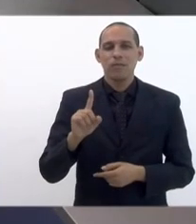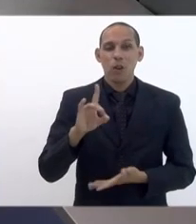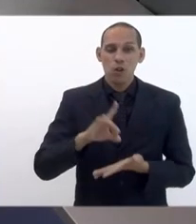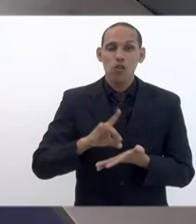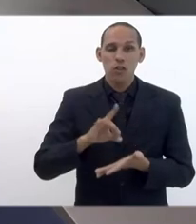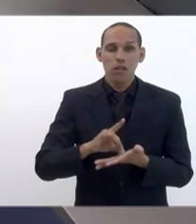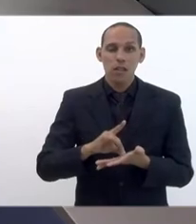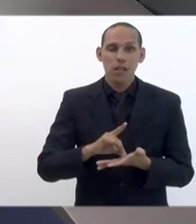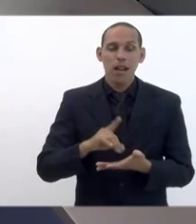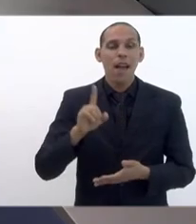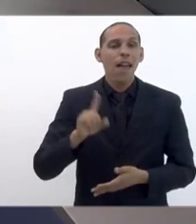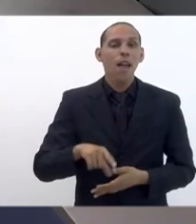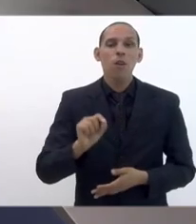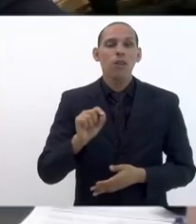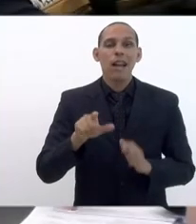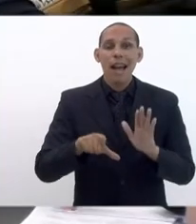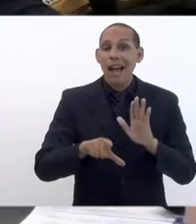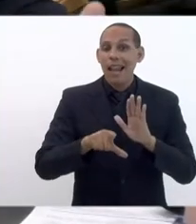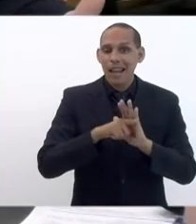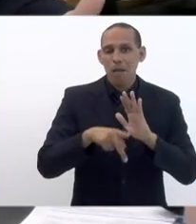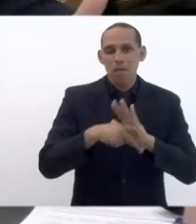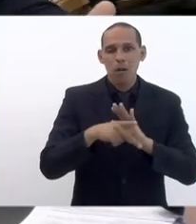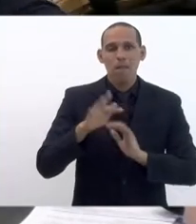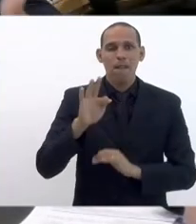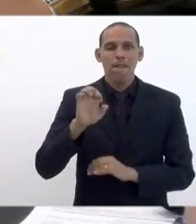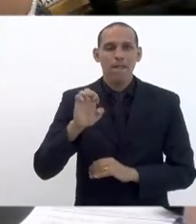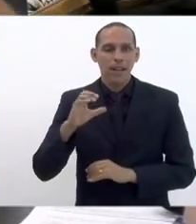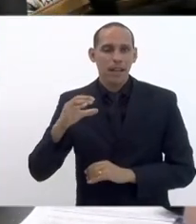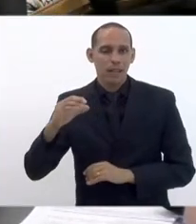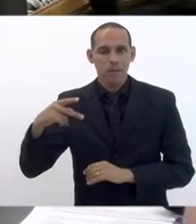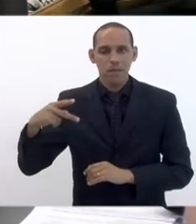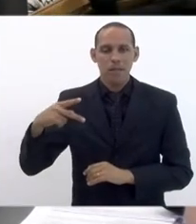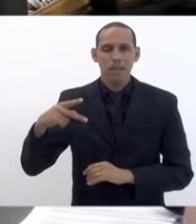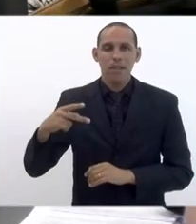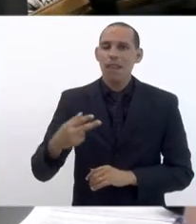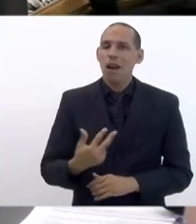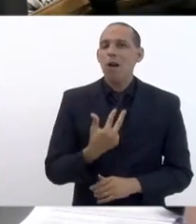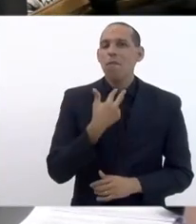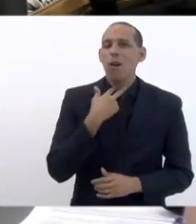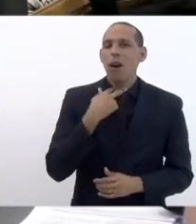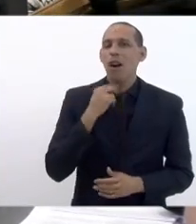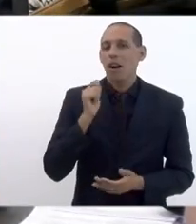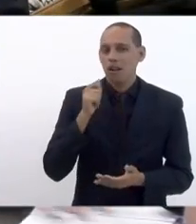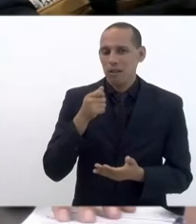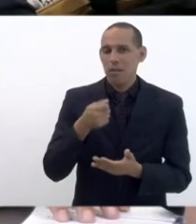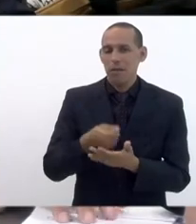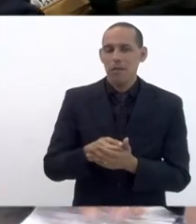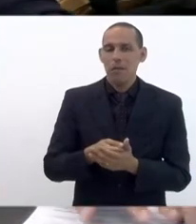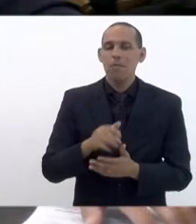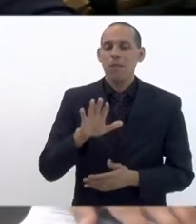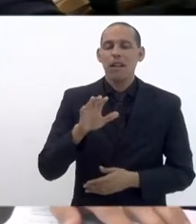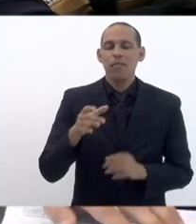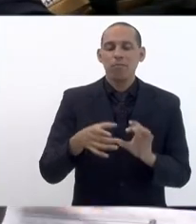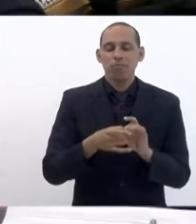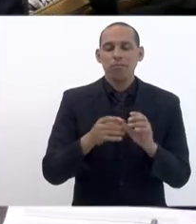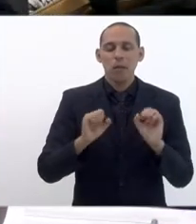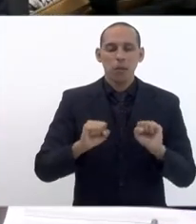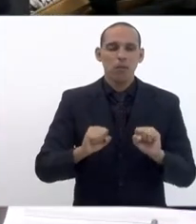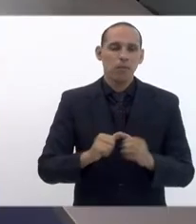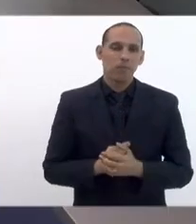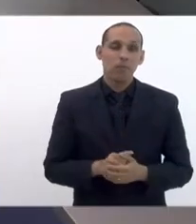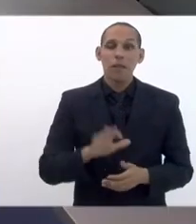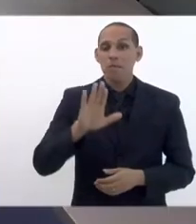original meu que é que na lei original do FECP não admite a possibilidade de pagamento. Essa está perfeita. Mas a vinculação está perfeita. Deputado, presidente, mas